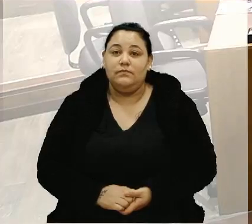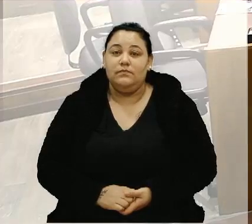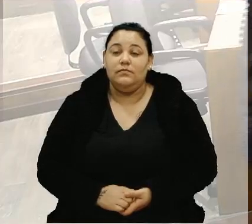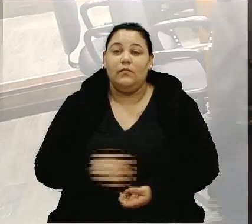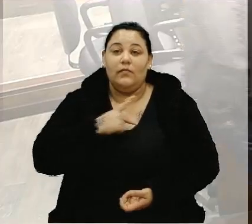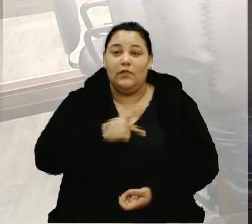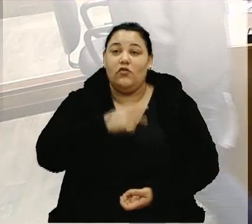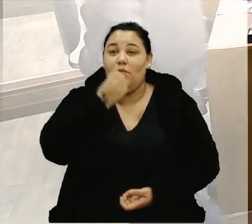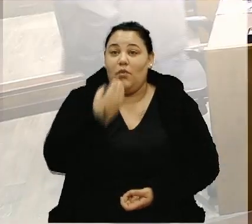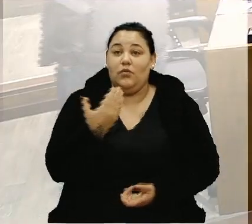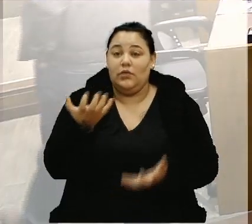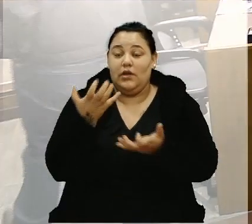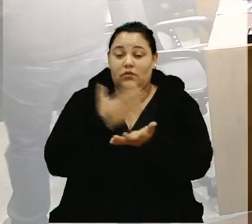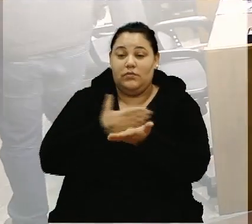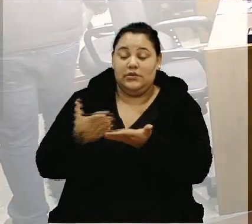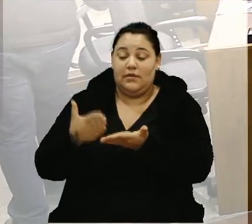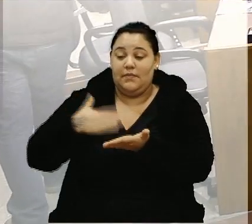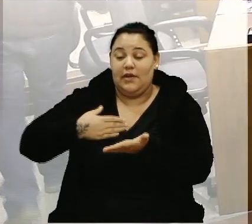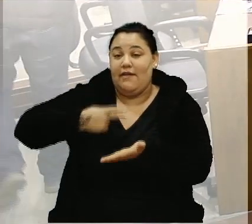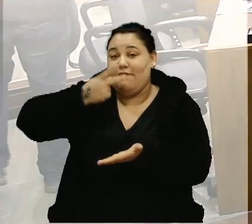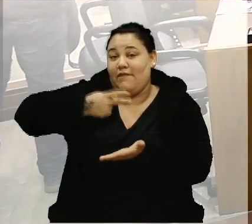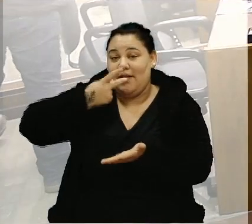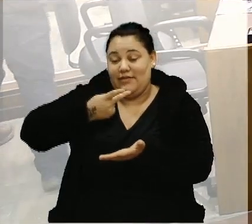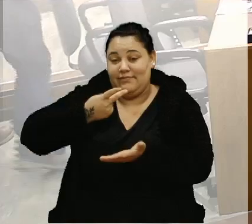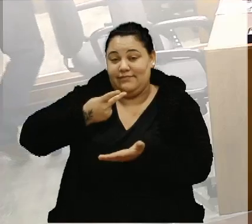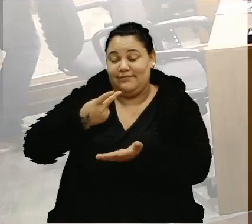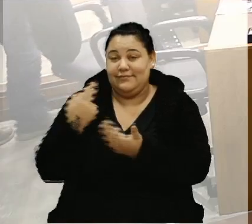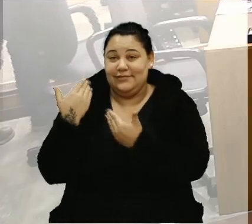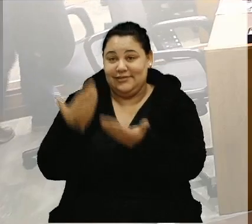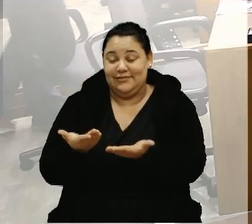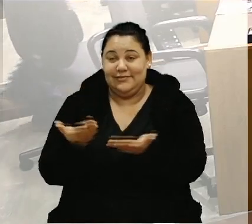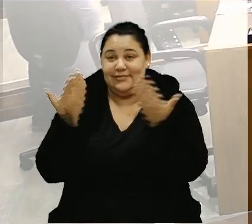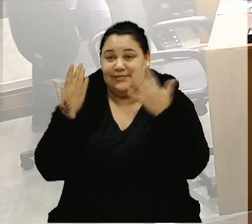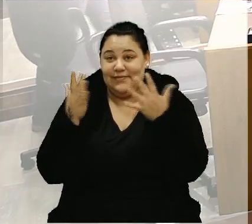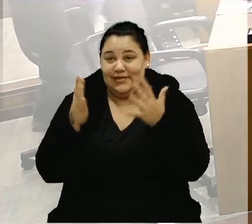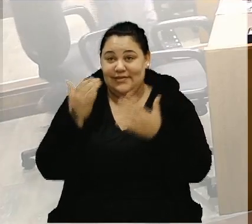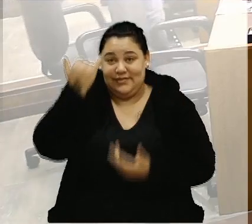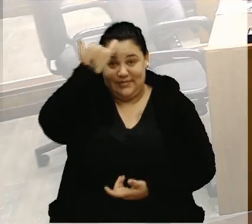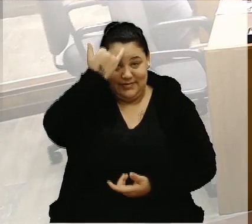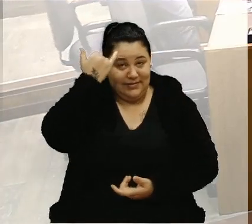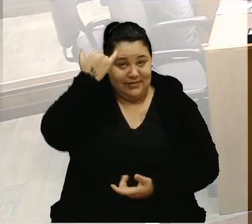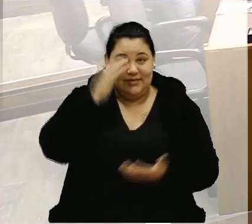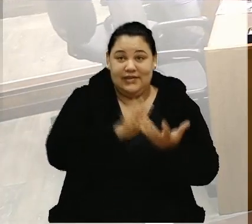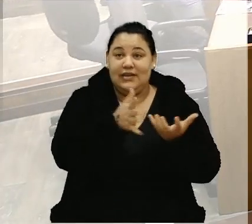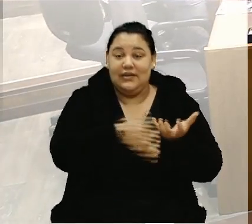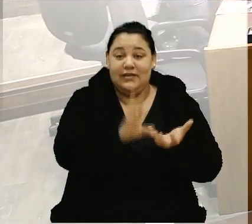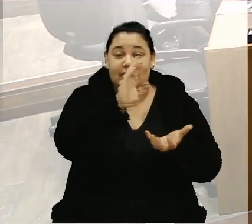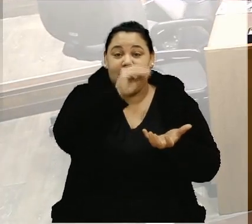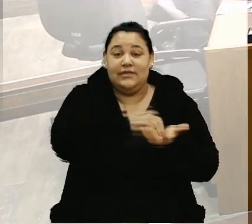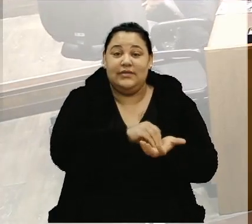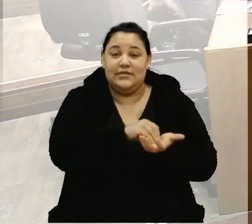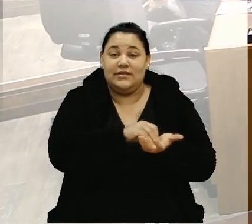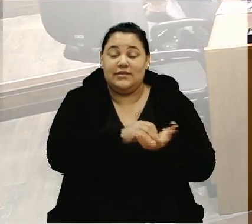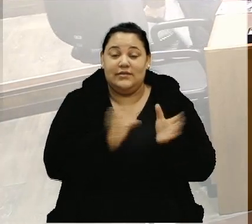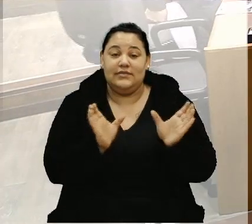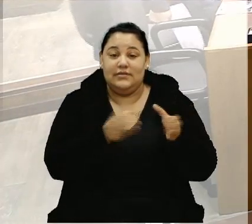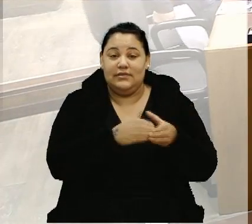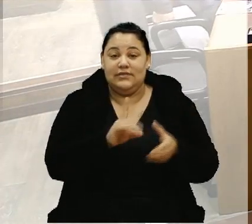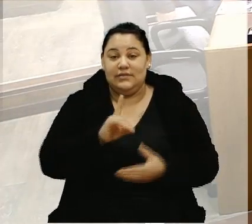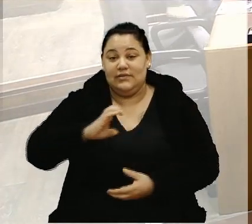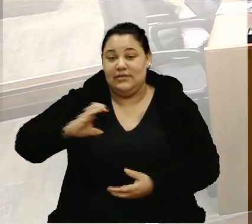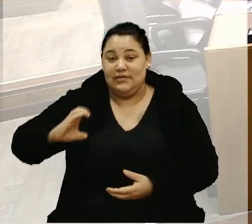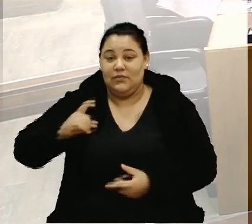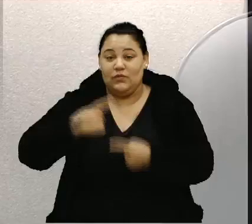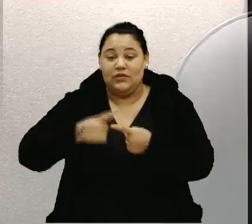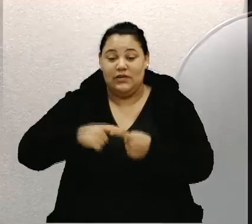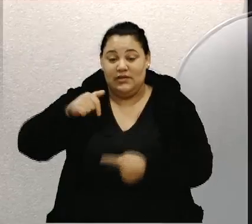Bom, eu quero iniciar a minha fala aqui fazendo um elogio, vereador D'Ambros, a Codeca, a toda a equipe do DCC, porque neste